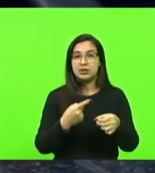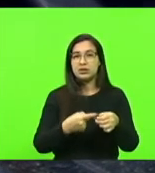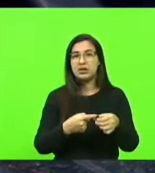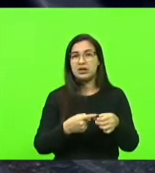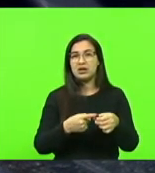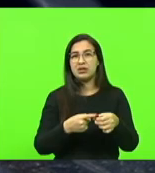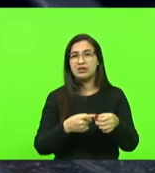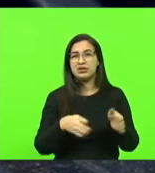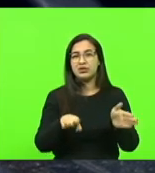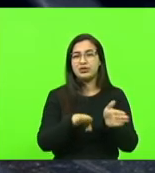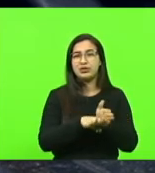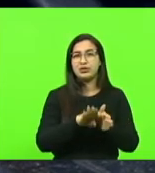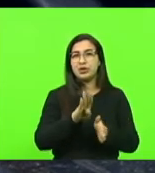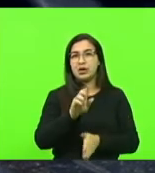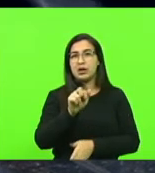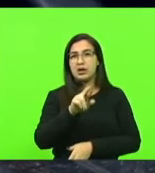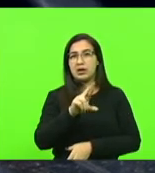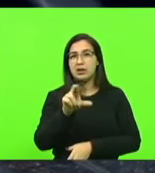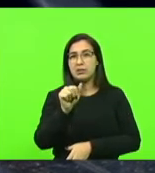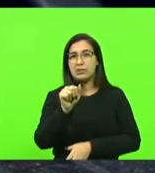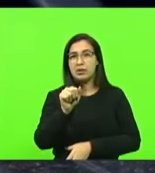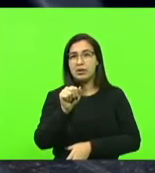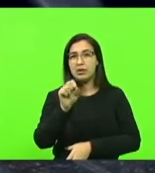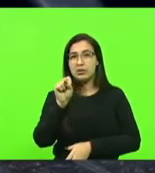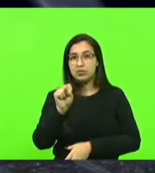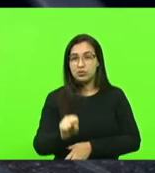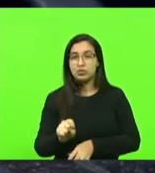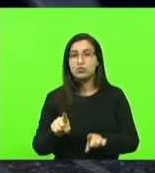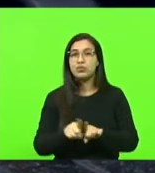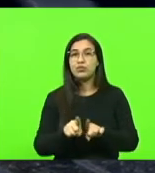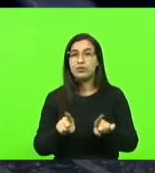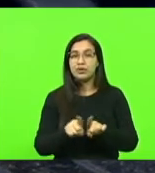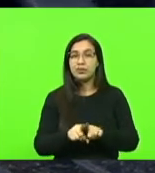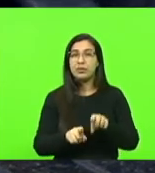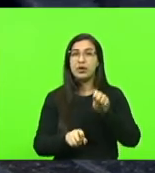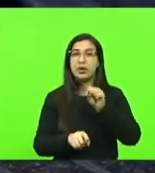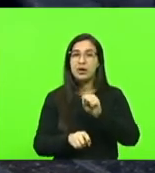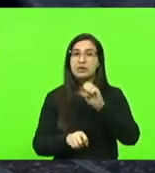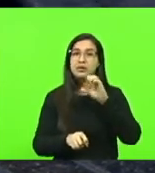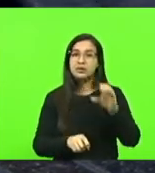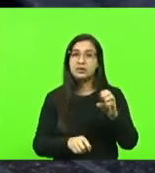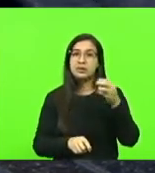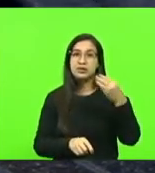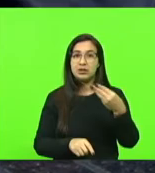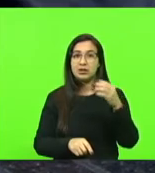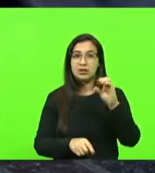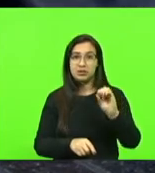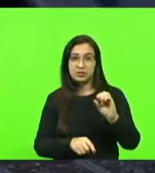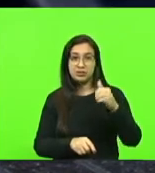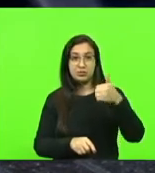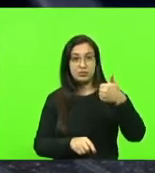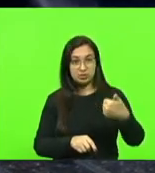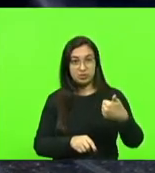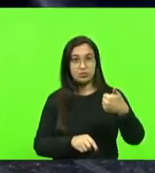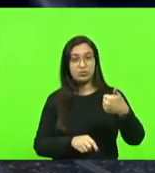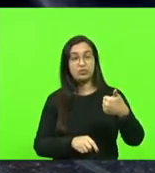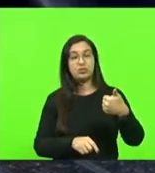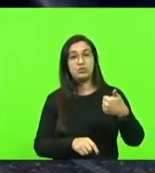Sul, até o entroncamento com a SC-301, que segue pelo bairro Itinga, que